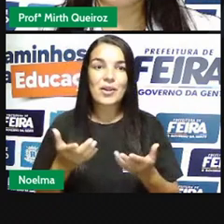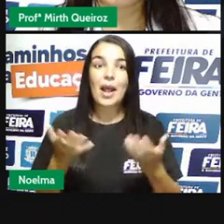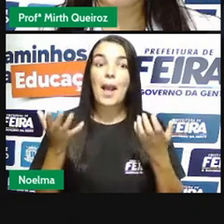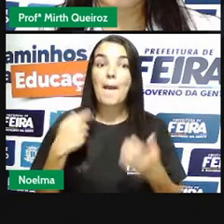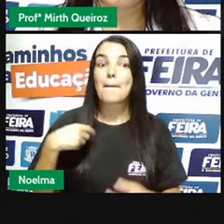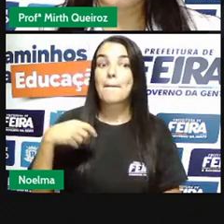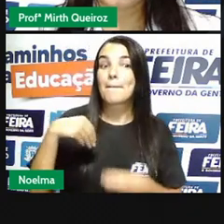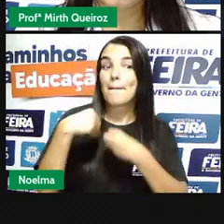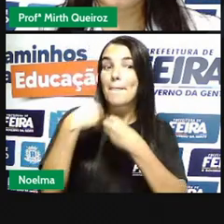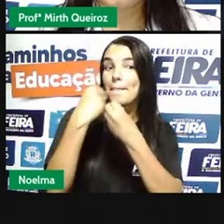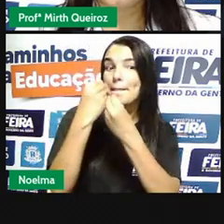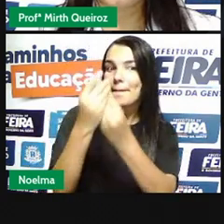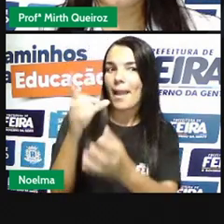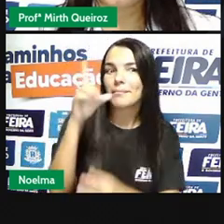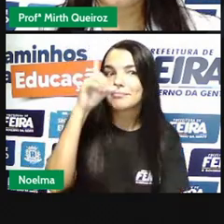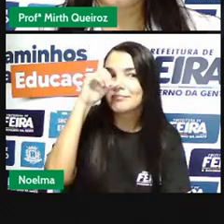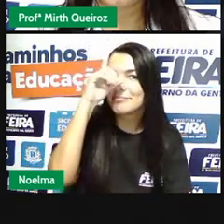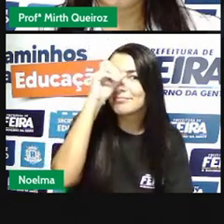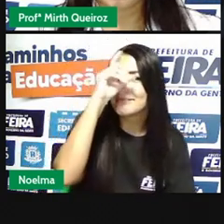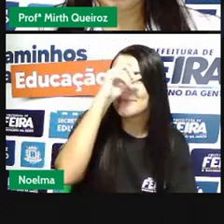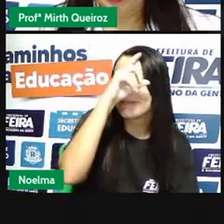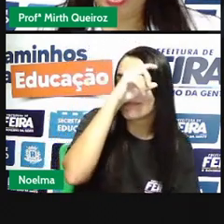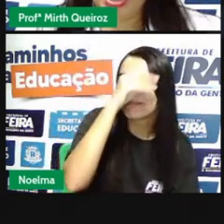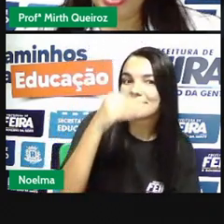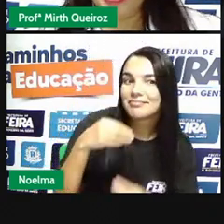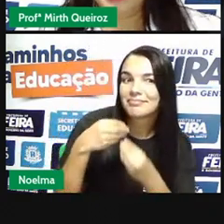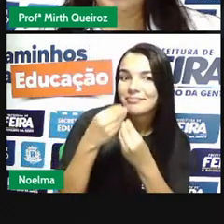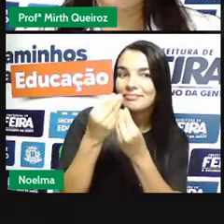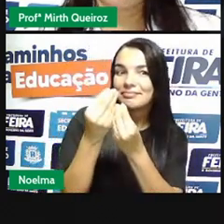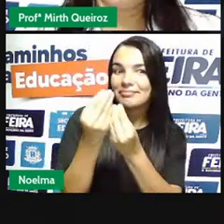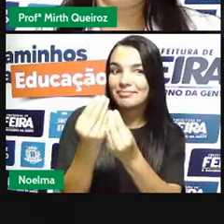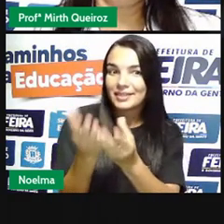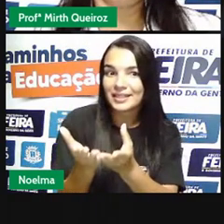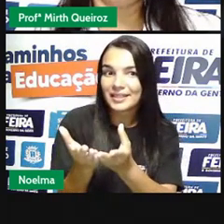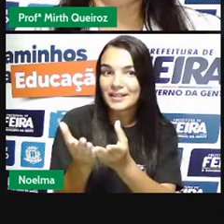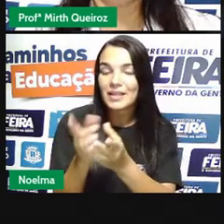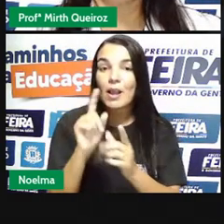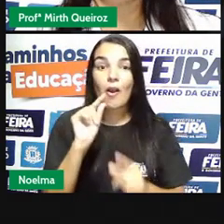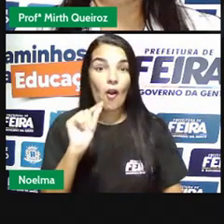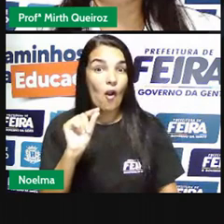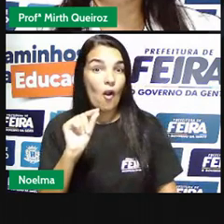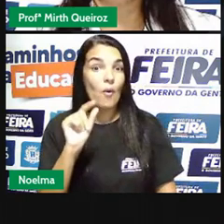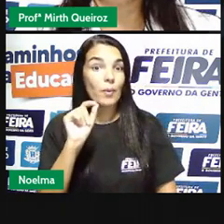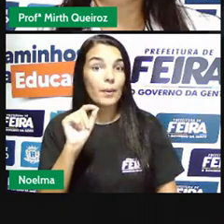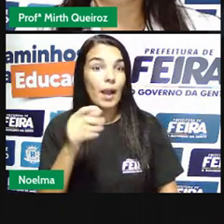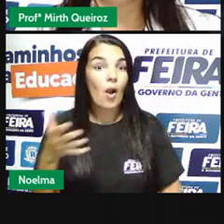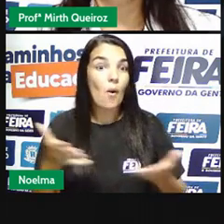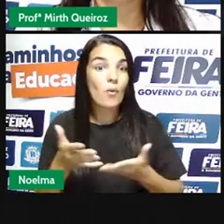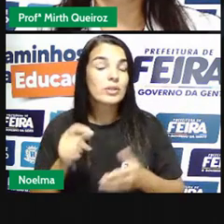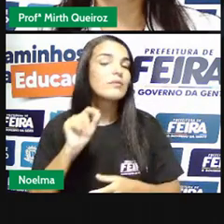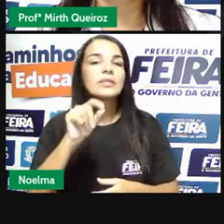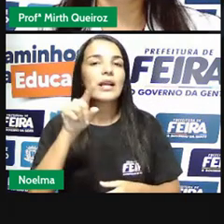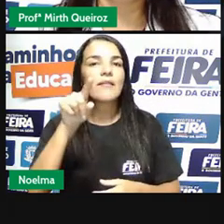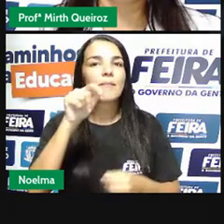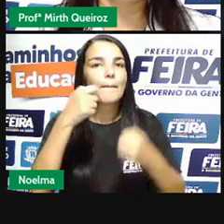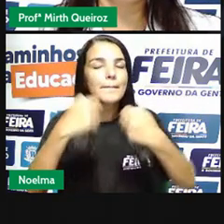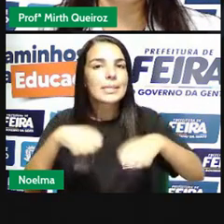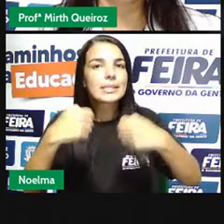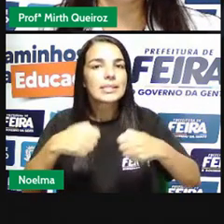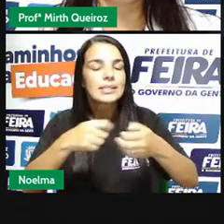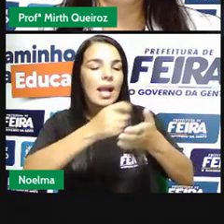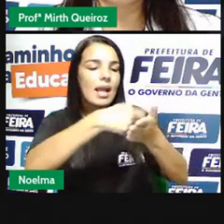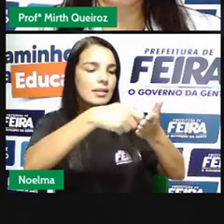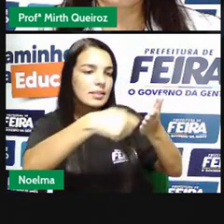tenho um desafio para vocês É nesse desafio Olha o desafio do dia vocês